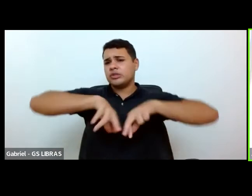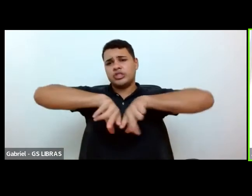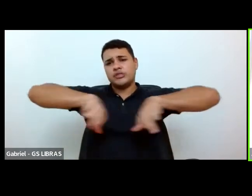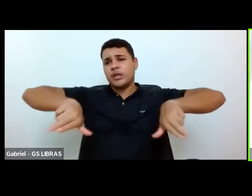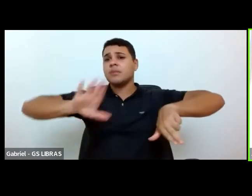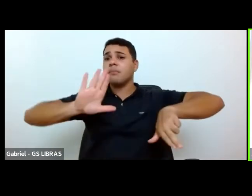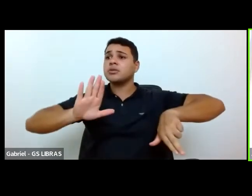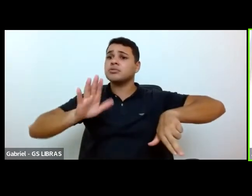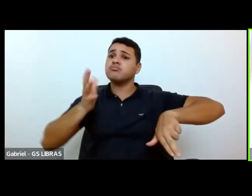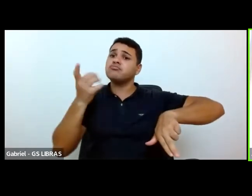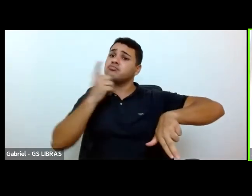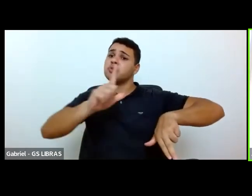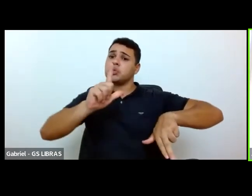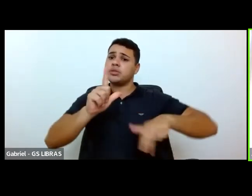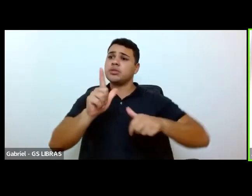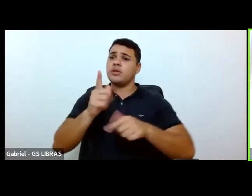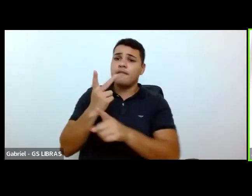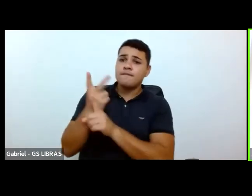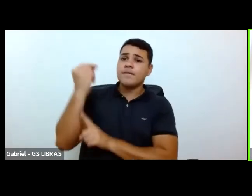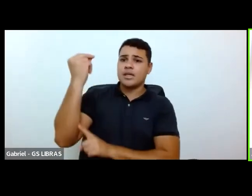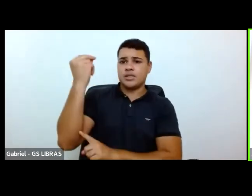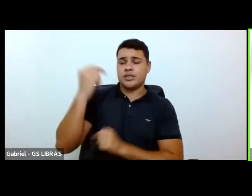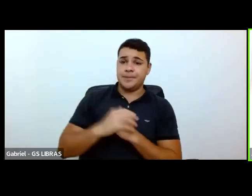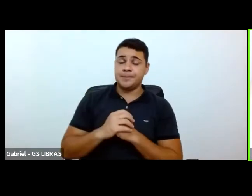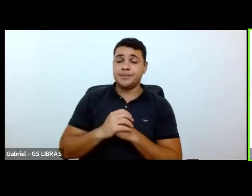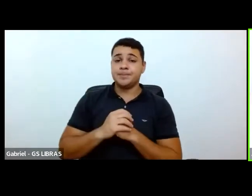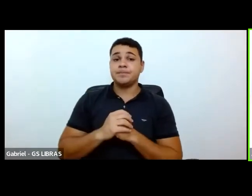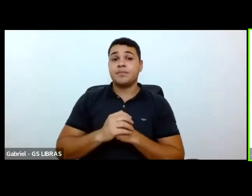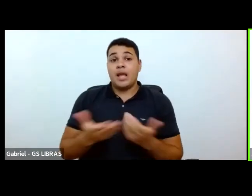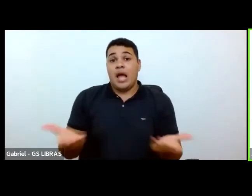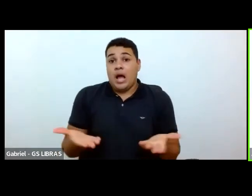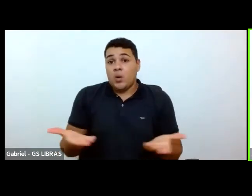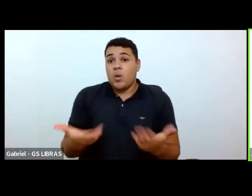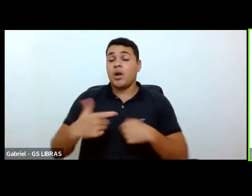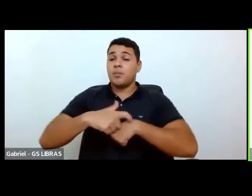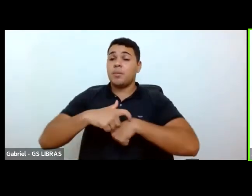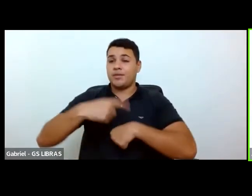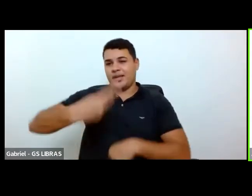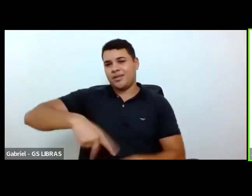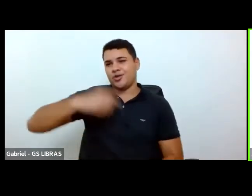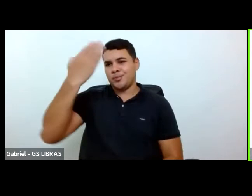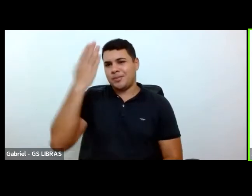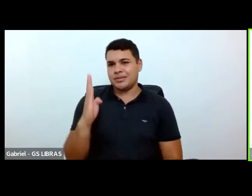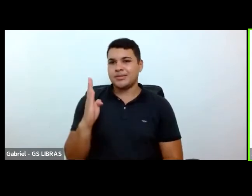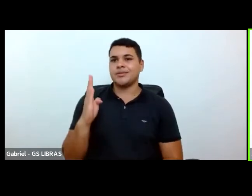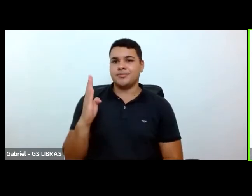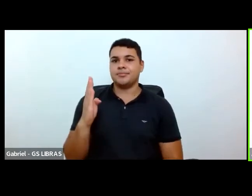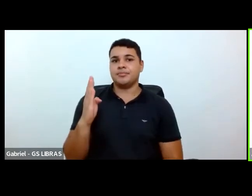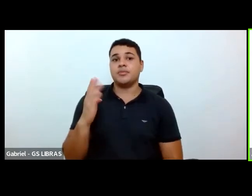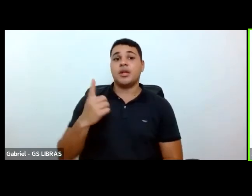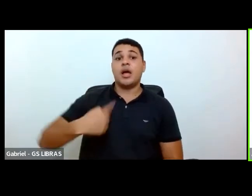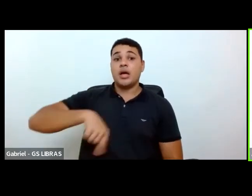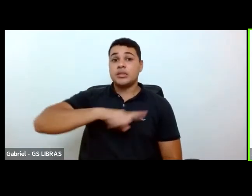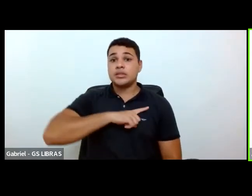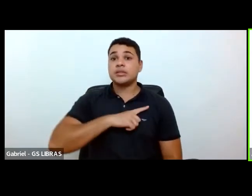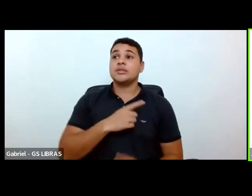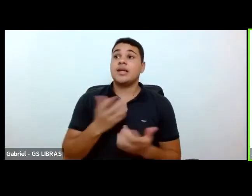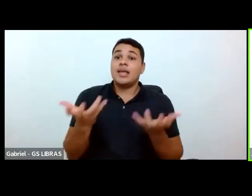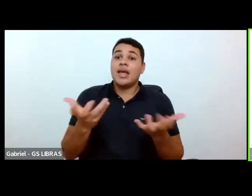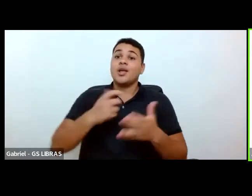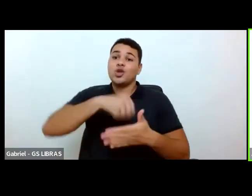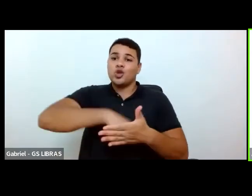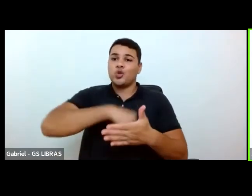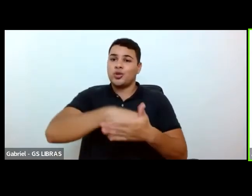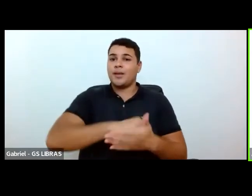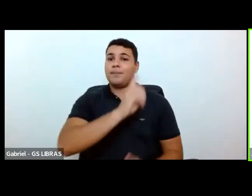mesmo tempo elas falam, e acho que a história do Brasil, a gente está nesse momento de refletir, né, perdas de direitos conquistados em momentos tão adversos, e a gente está num